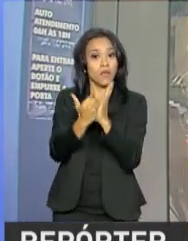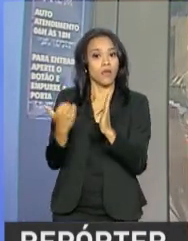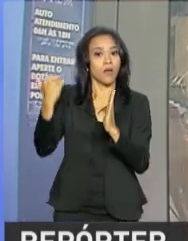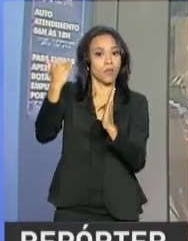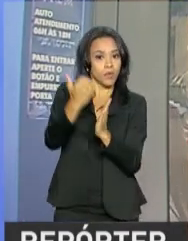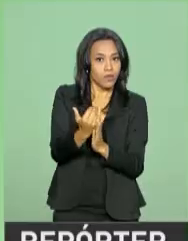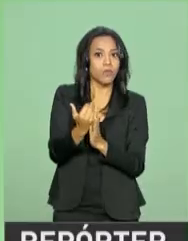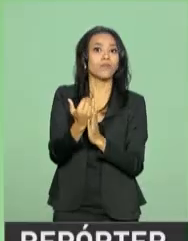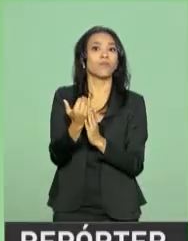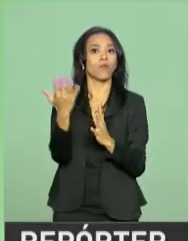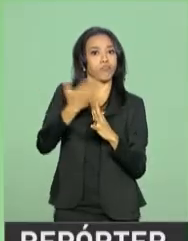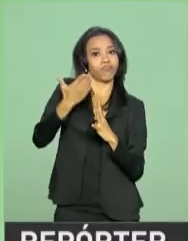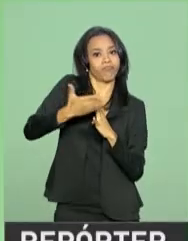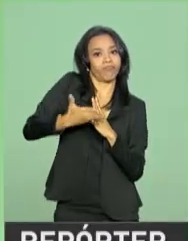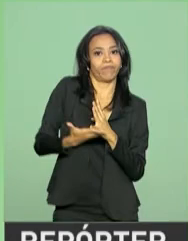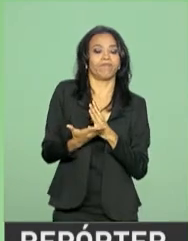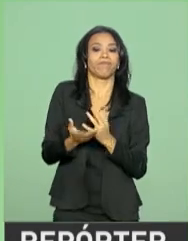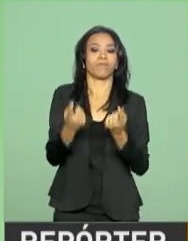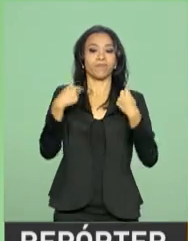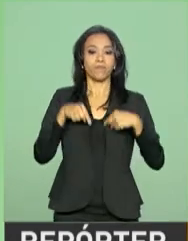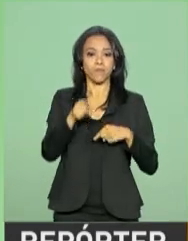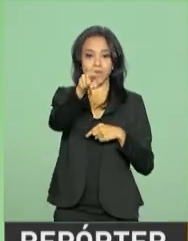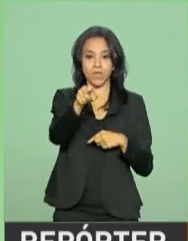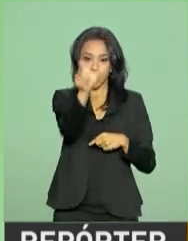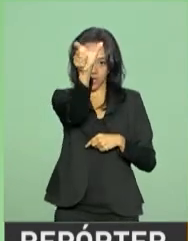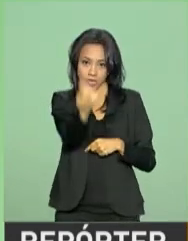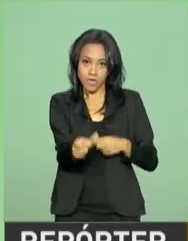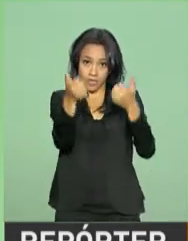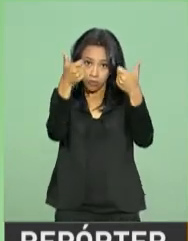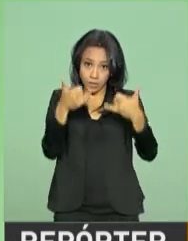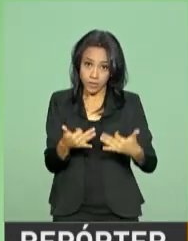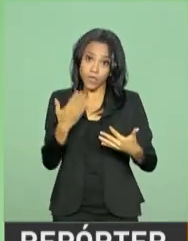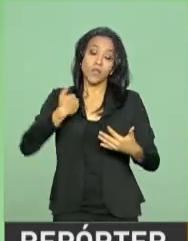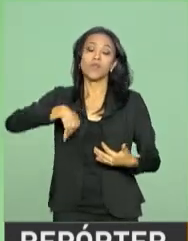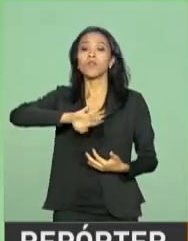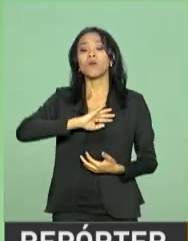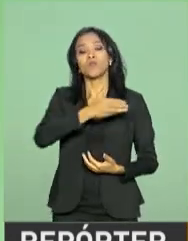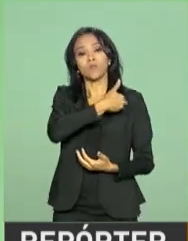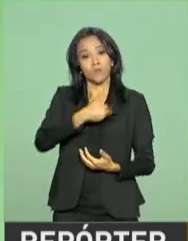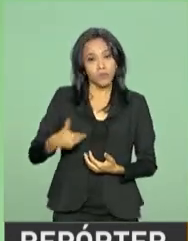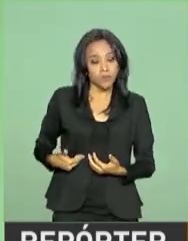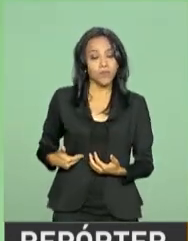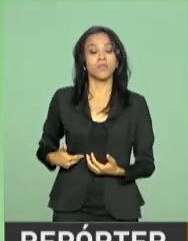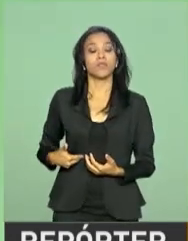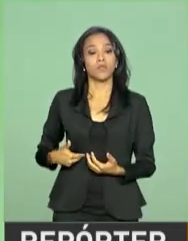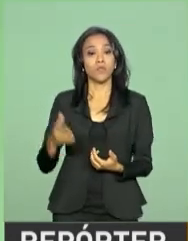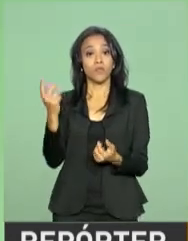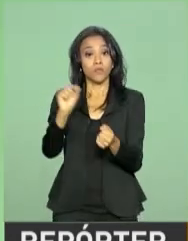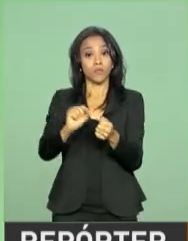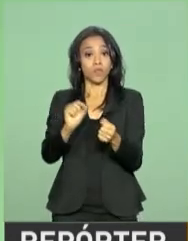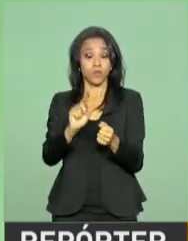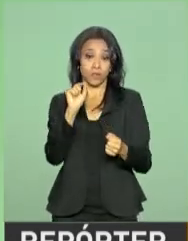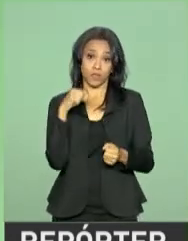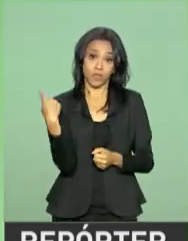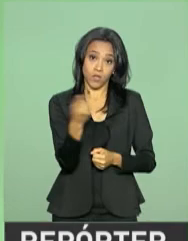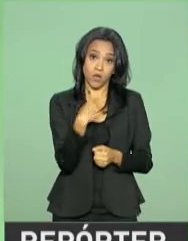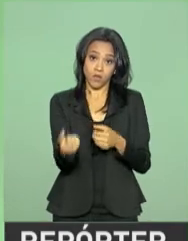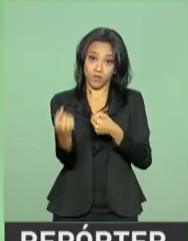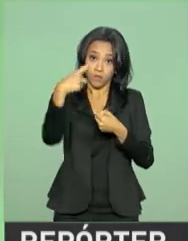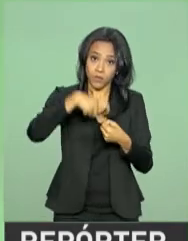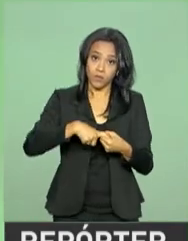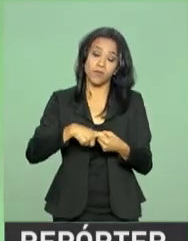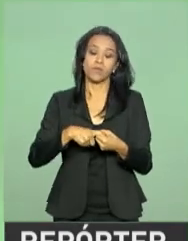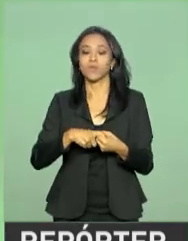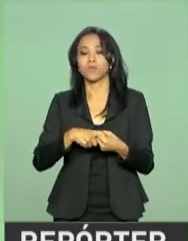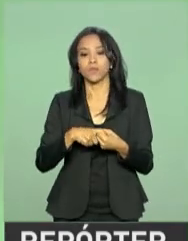financiado nosso governo presidente michel fez com que nós retomássemos e de forma pujante